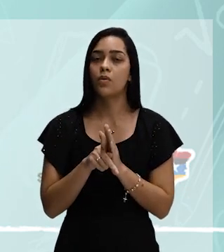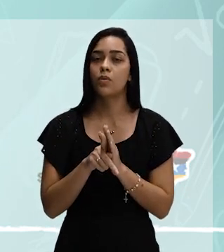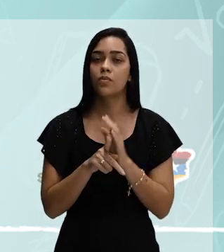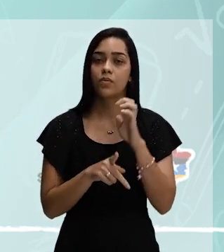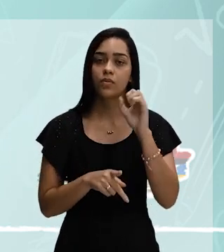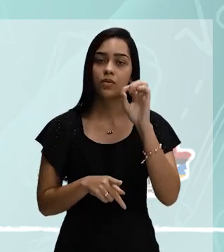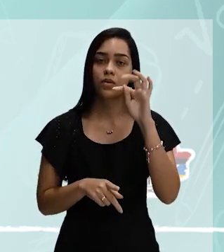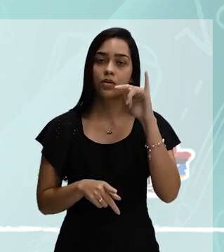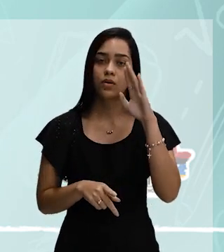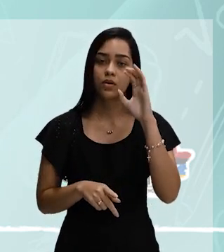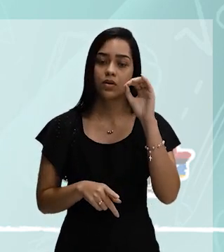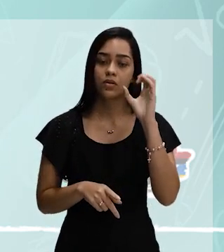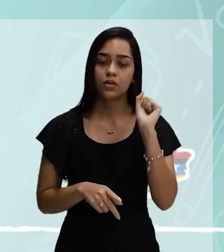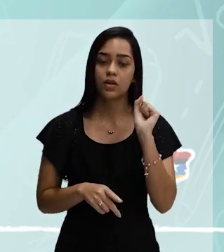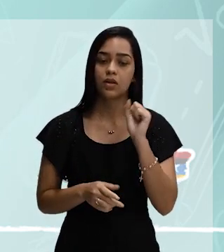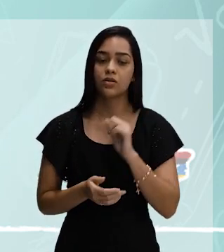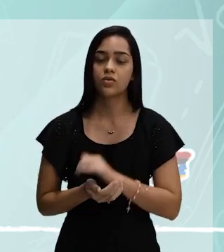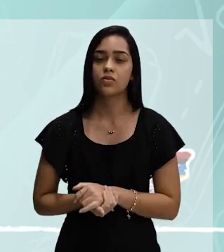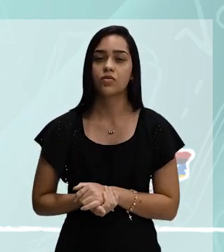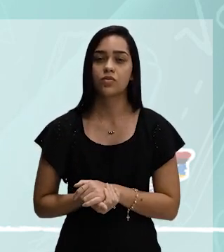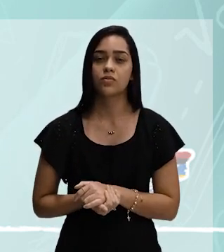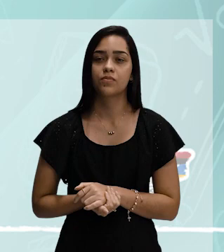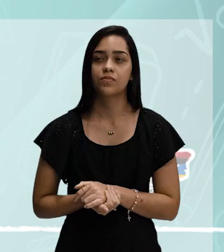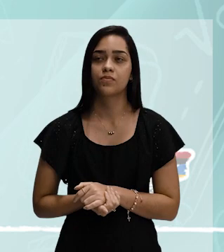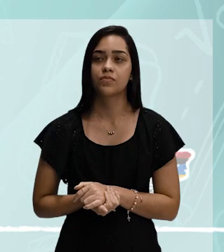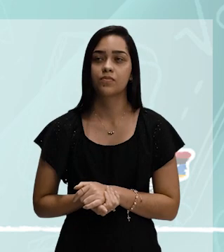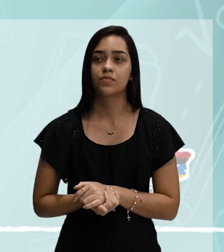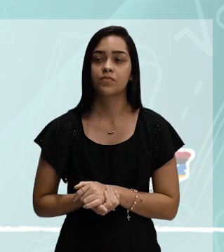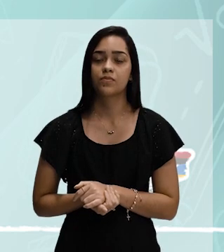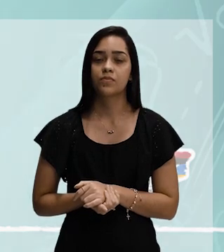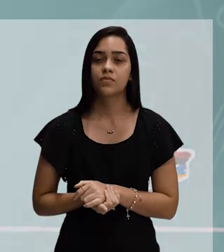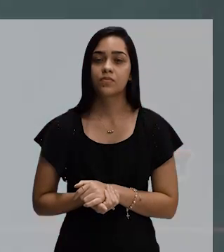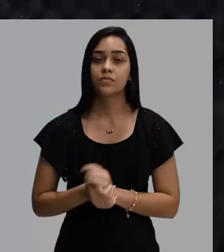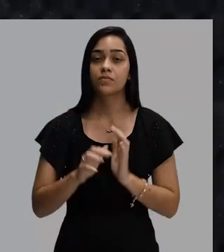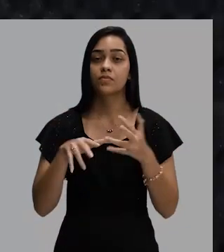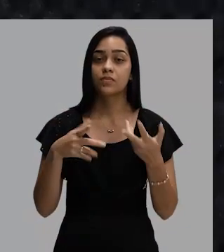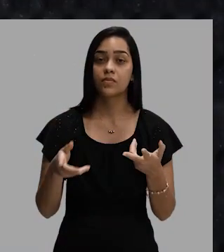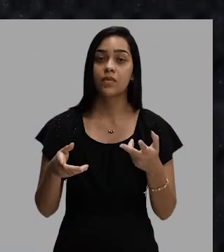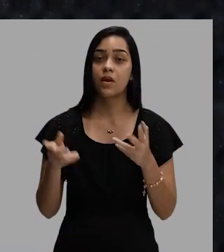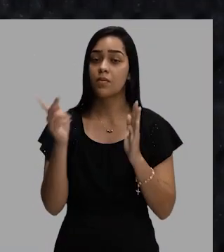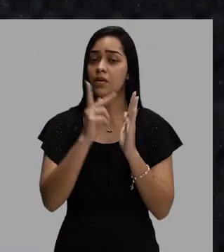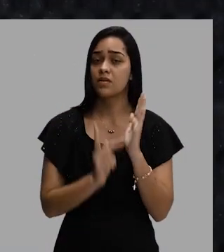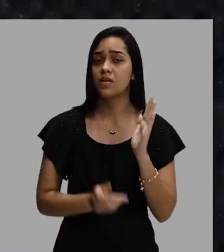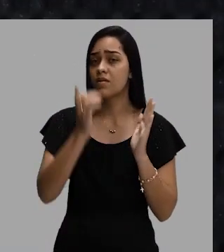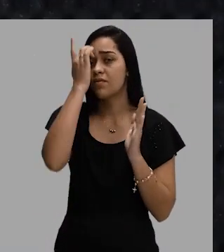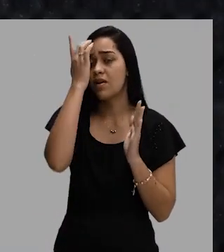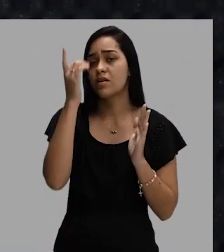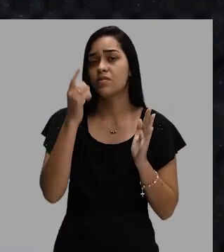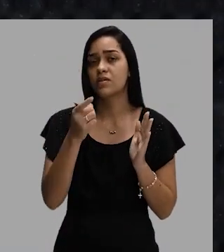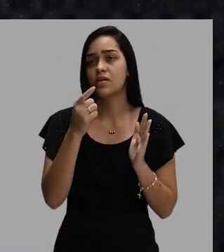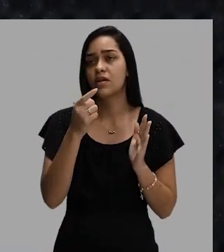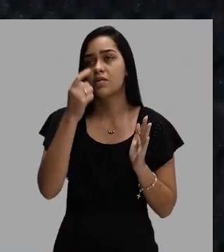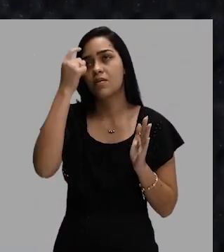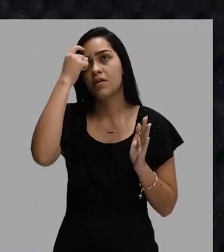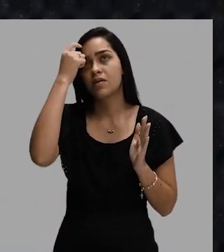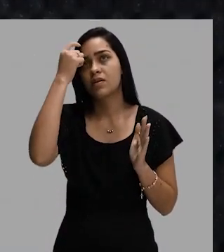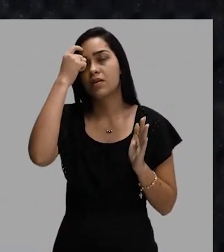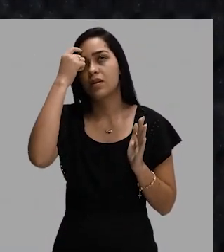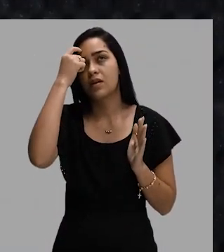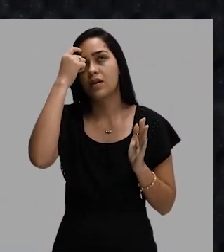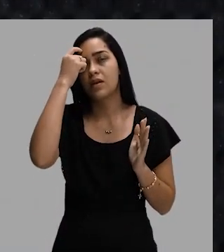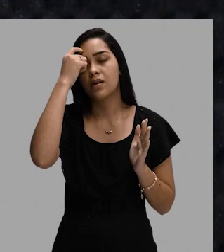para fins estéticos, né? Ficou repetido aí, mas fica como reforço. Então, assim, a poesia é muito fácil você memorizar uma música,